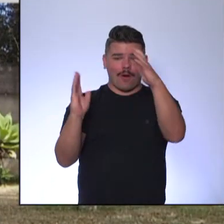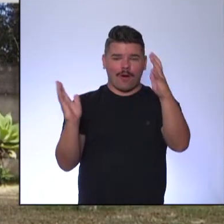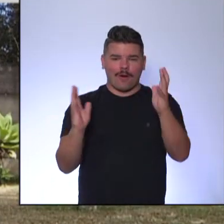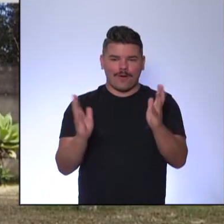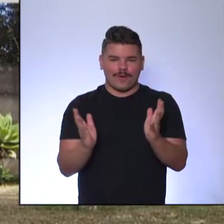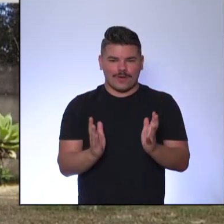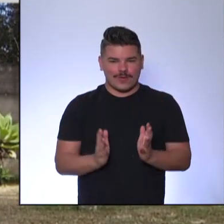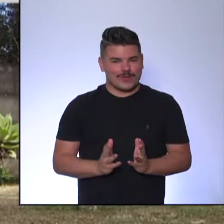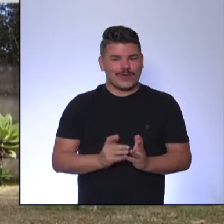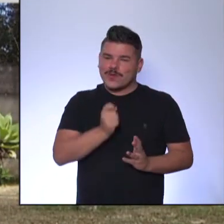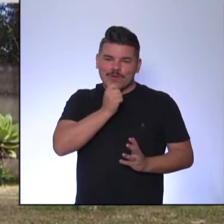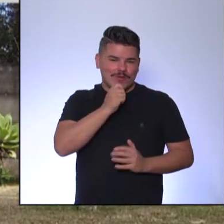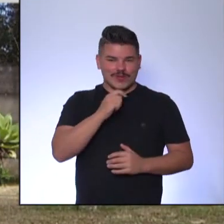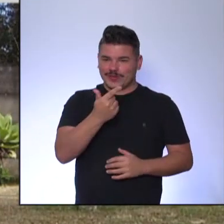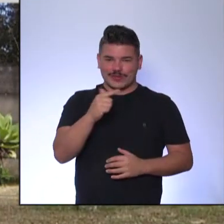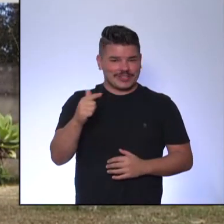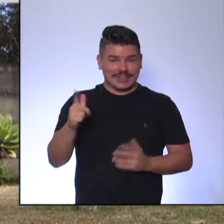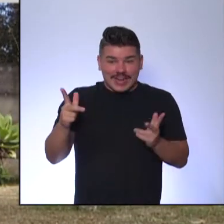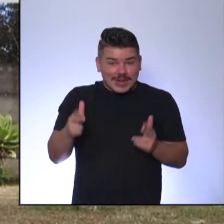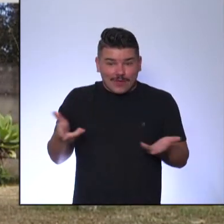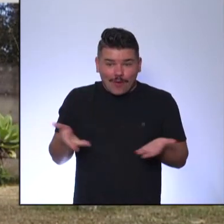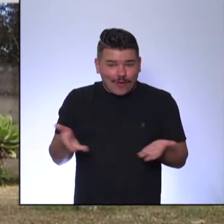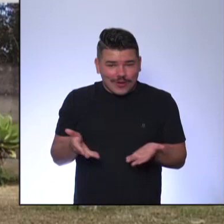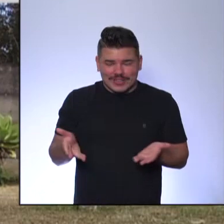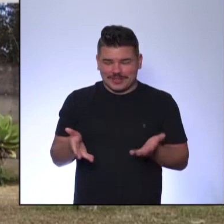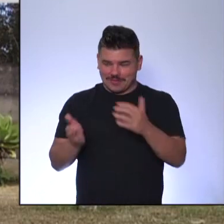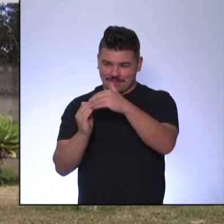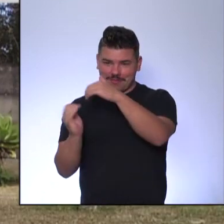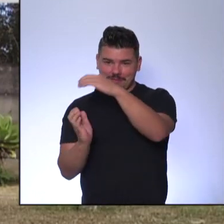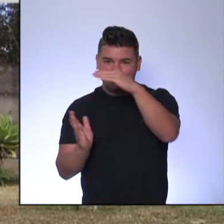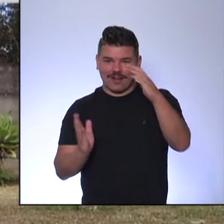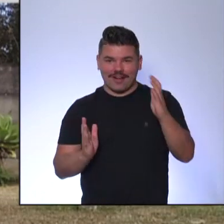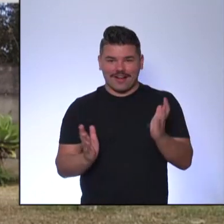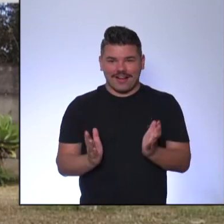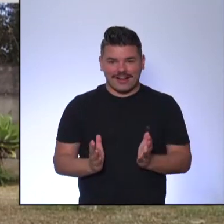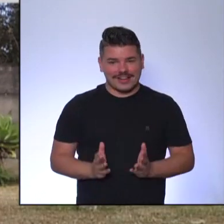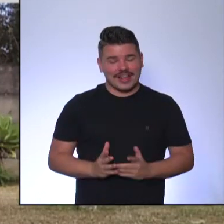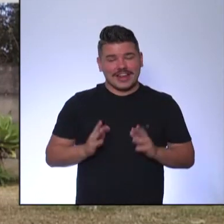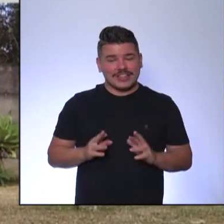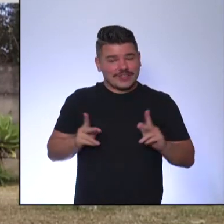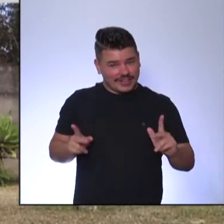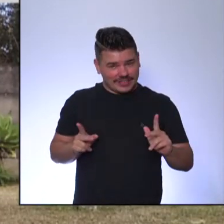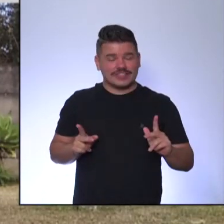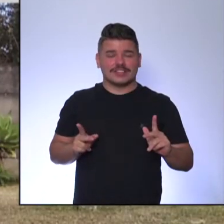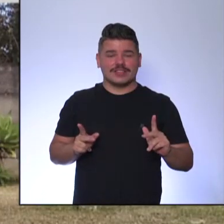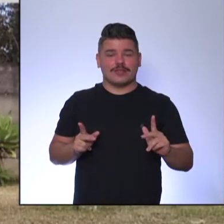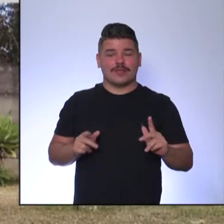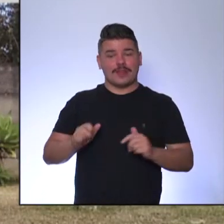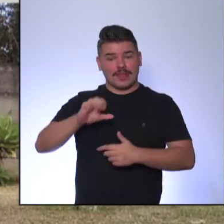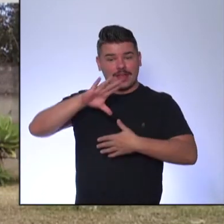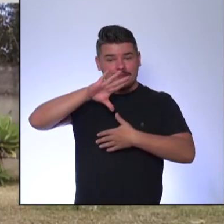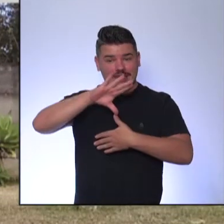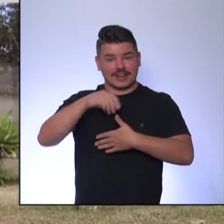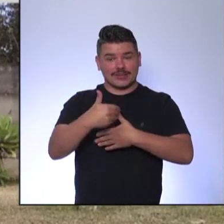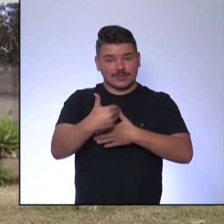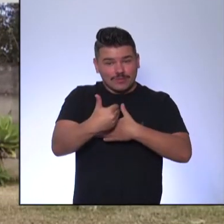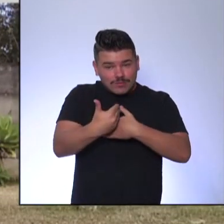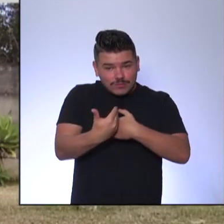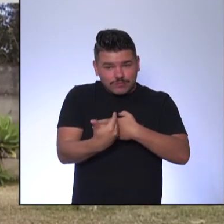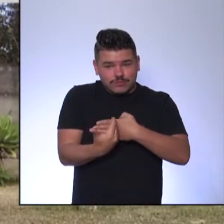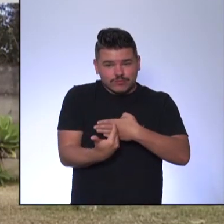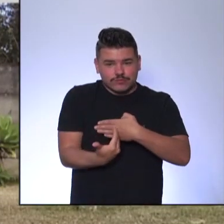gente conhece hoje, não existia. As terras da América do Sul estavam divididas entre Espanha e Portugal a partir de uma